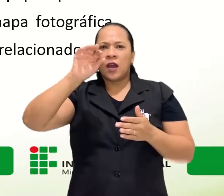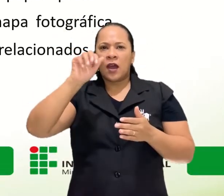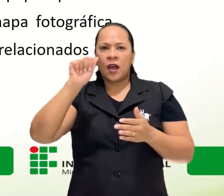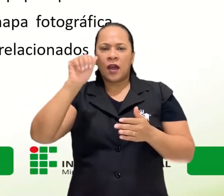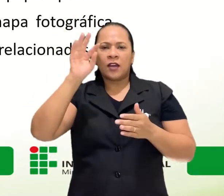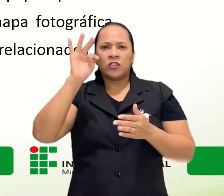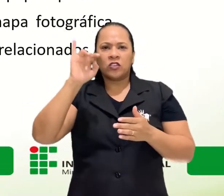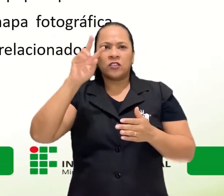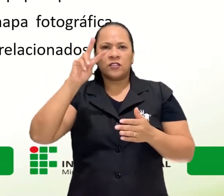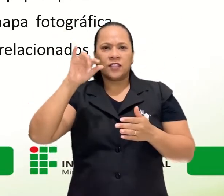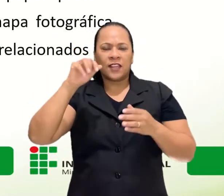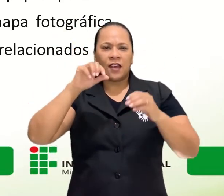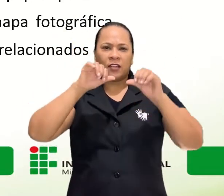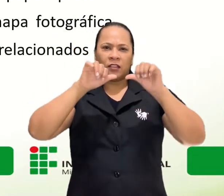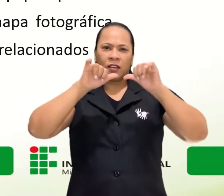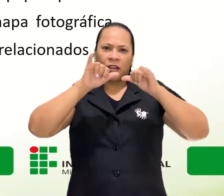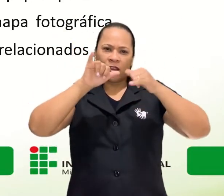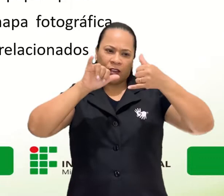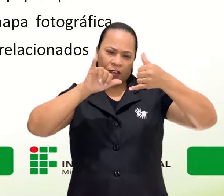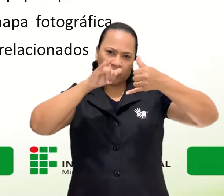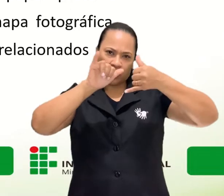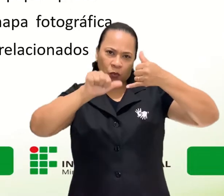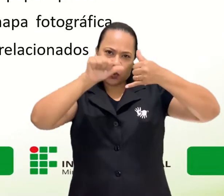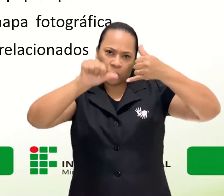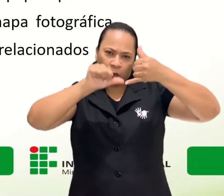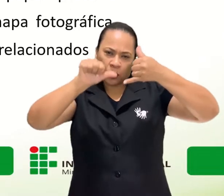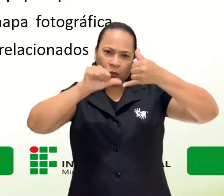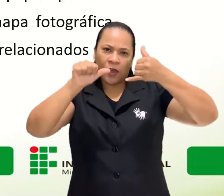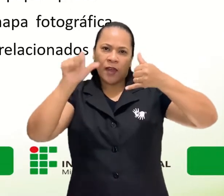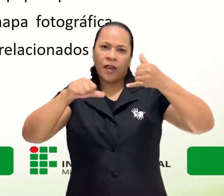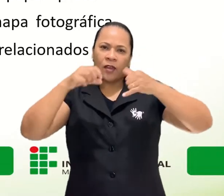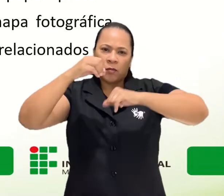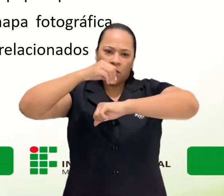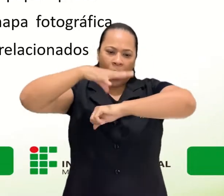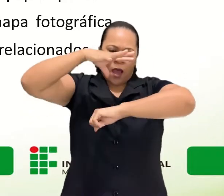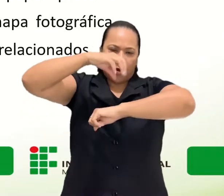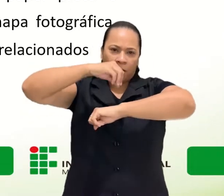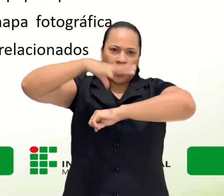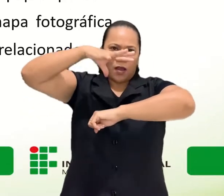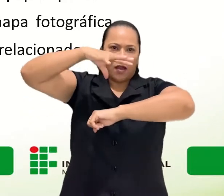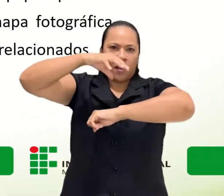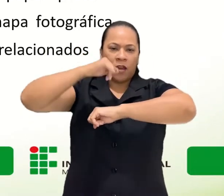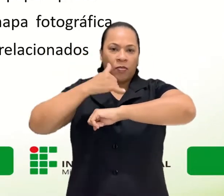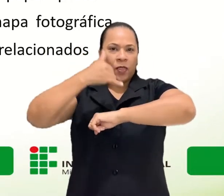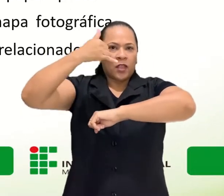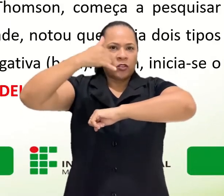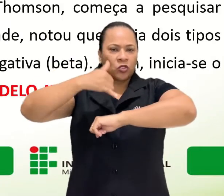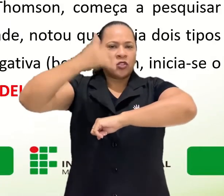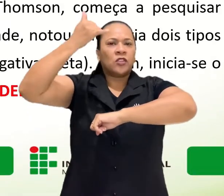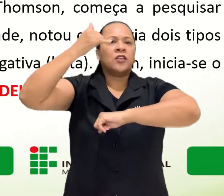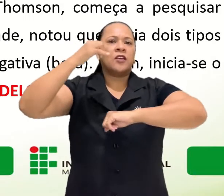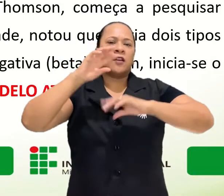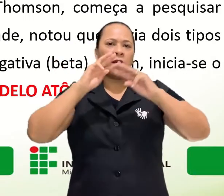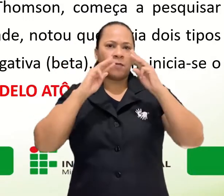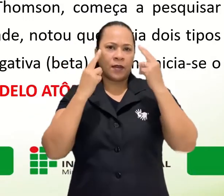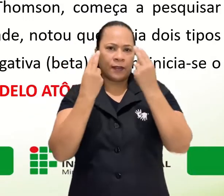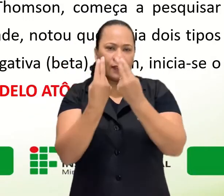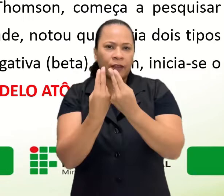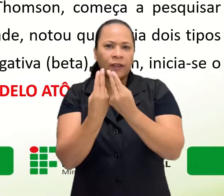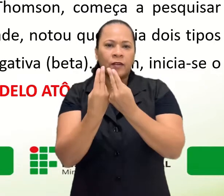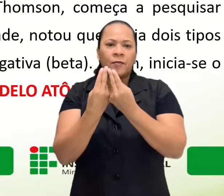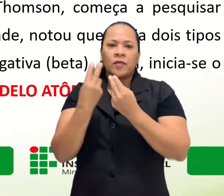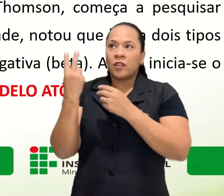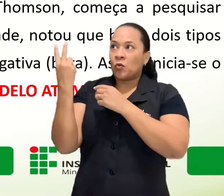a emissão espontânea de radiação invisível e de alta energia pela matéria. O casal